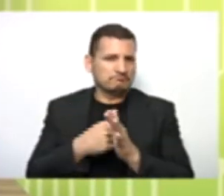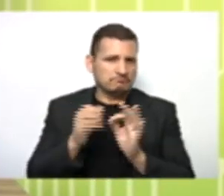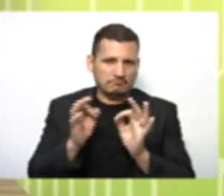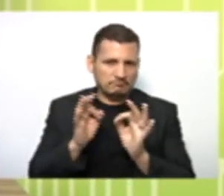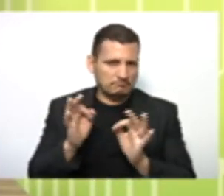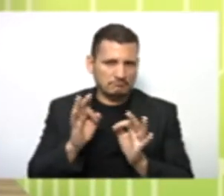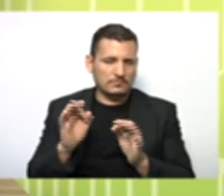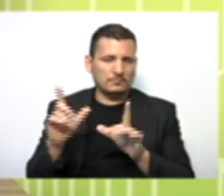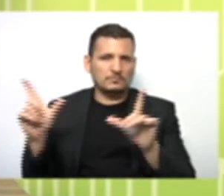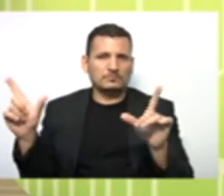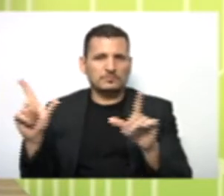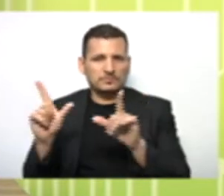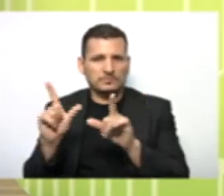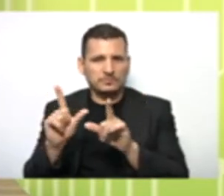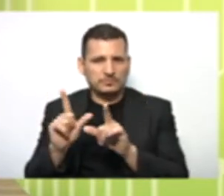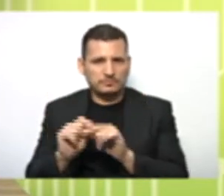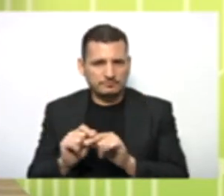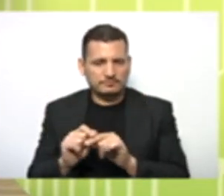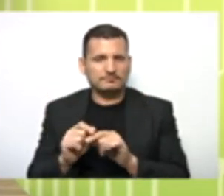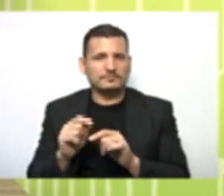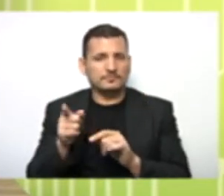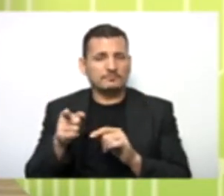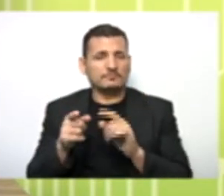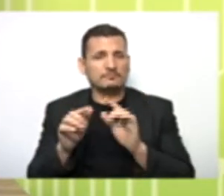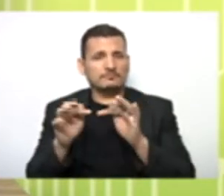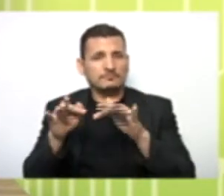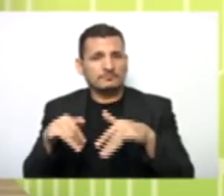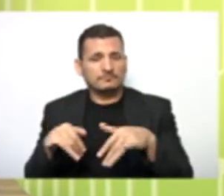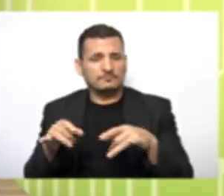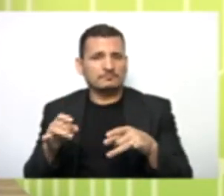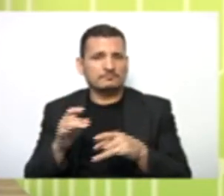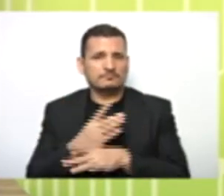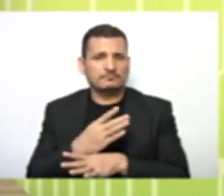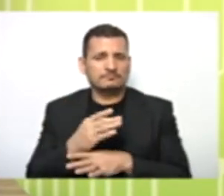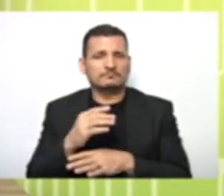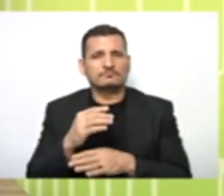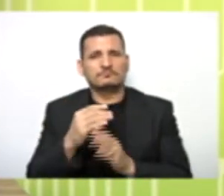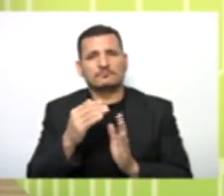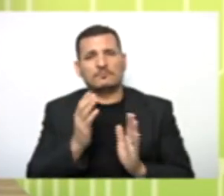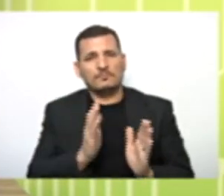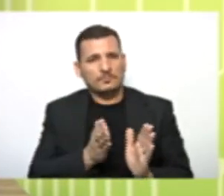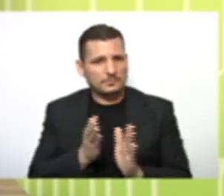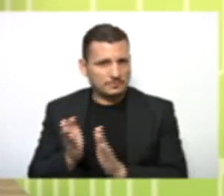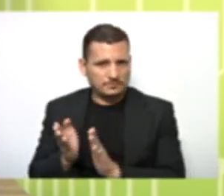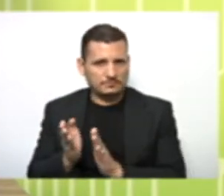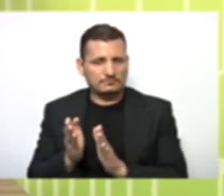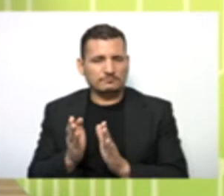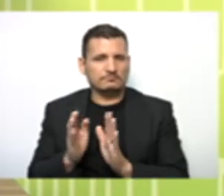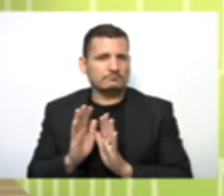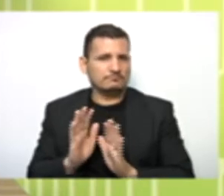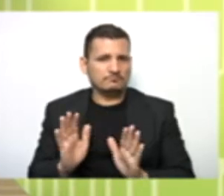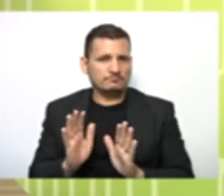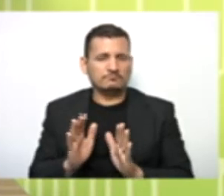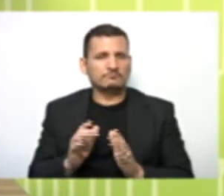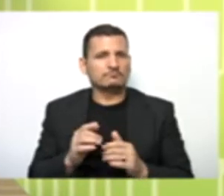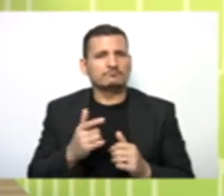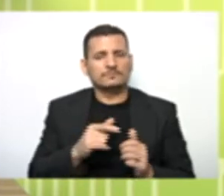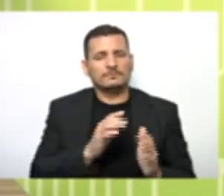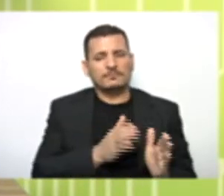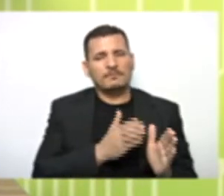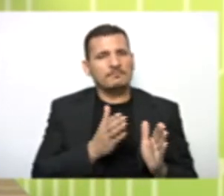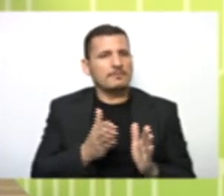vai. Então, assim, nós estamos encerrando de forma forçada um processo, sem seguir todas as